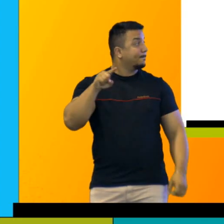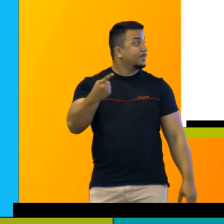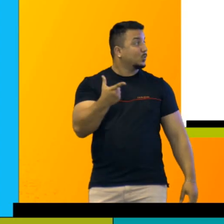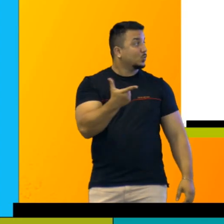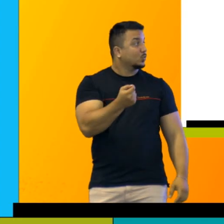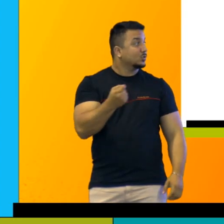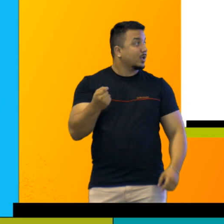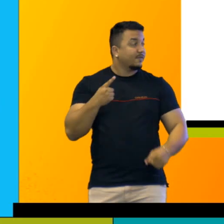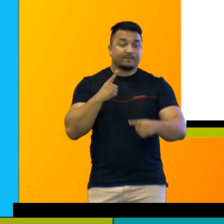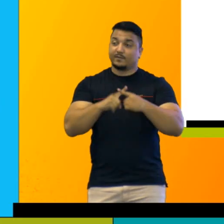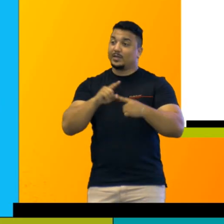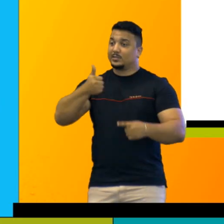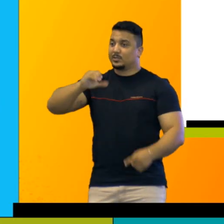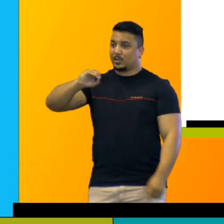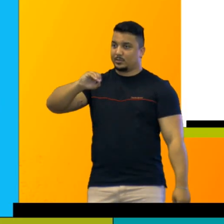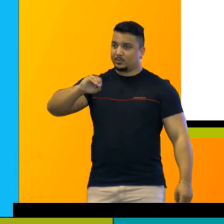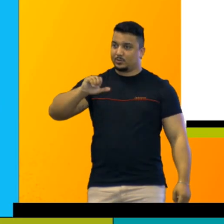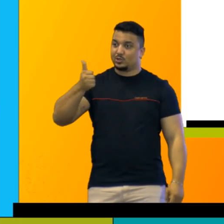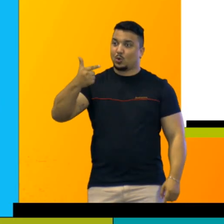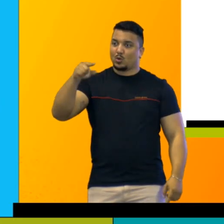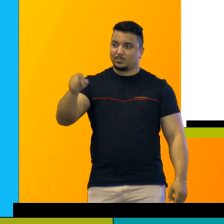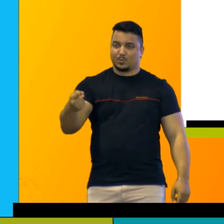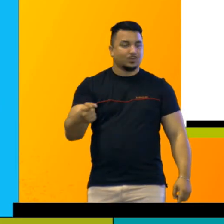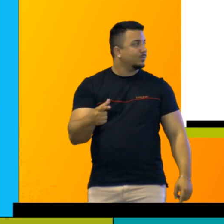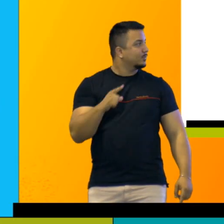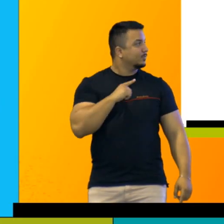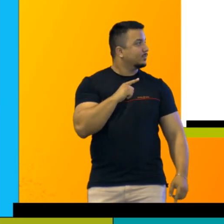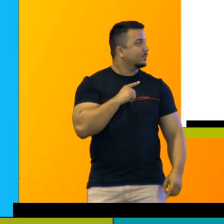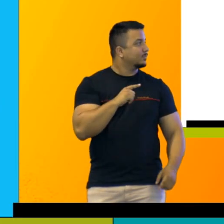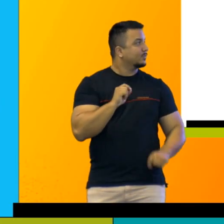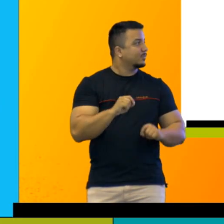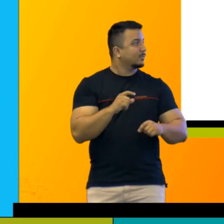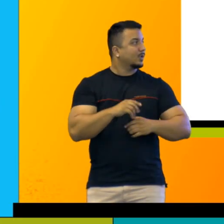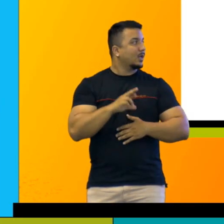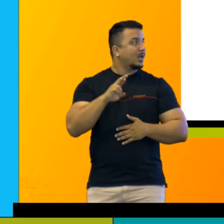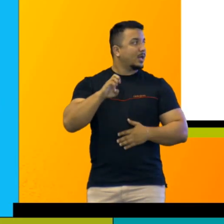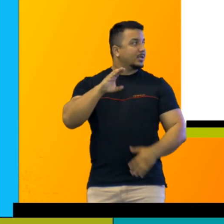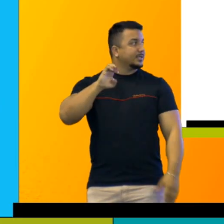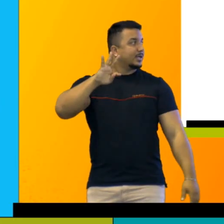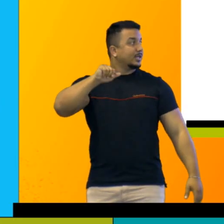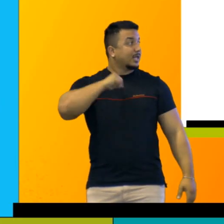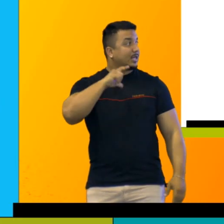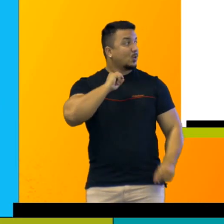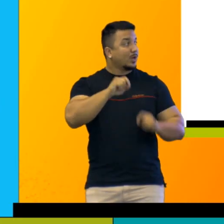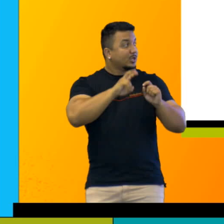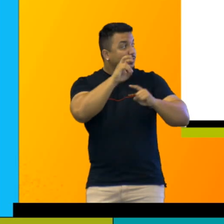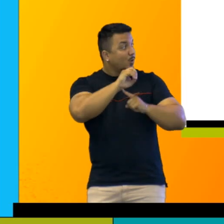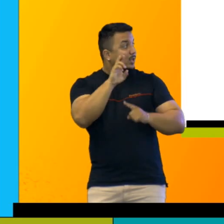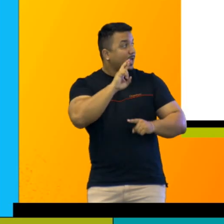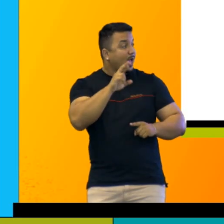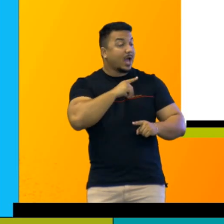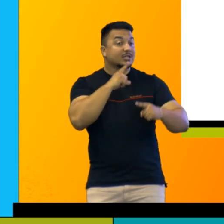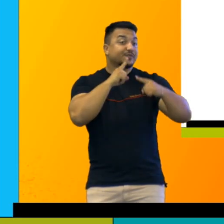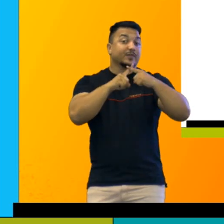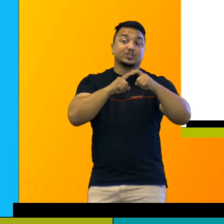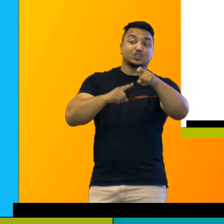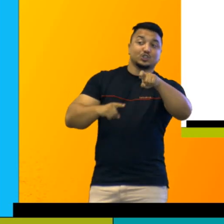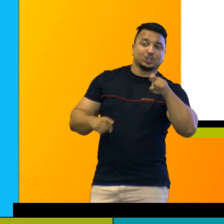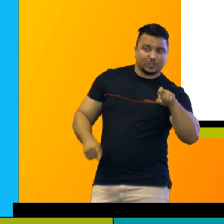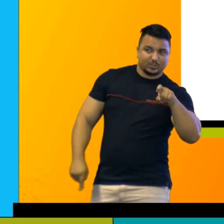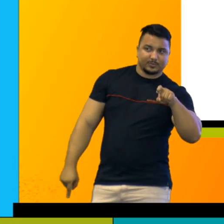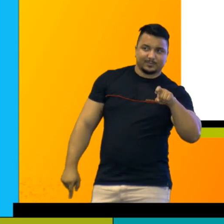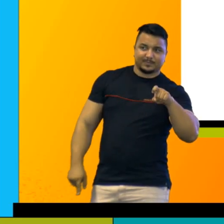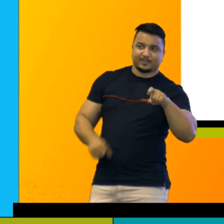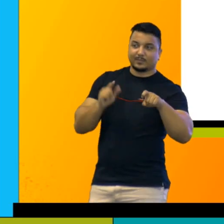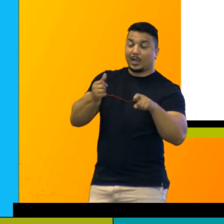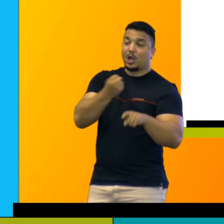1.200 vezes 10, 12.000. E a receita é 50 reais vezes X, que